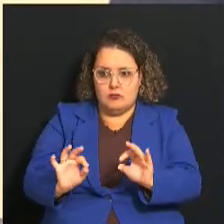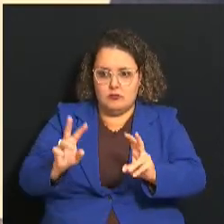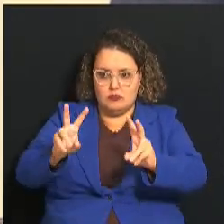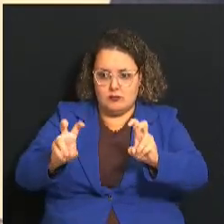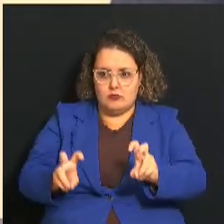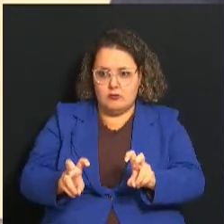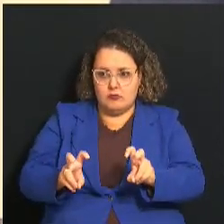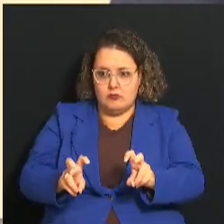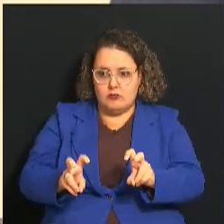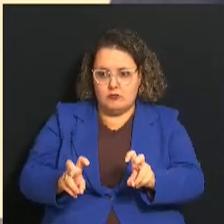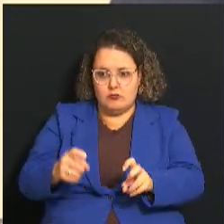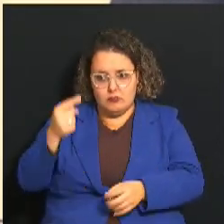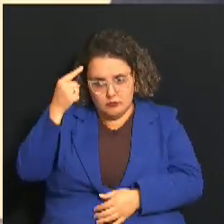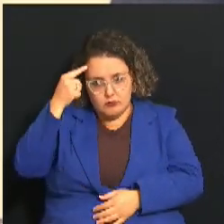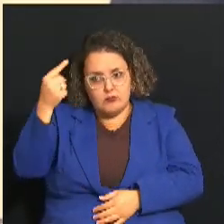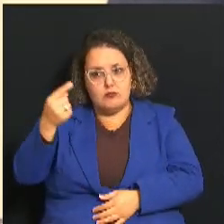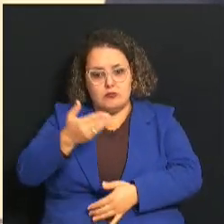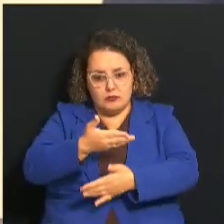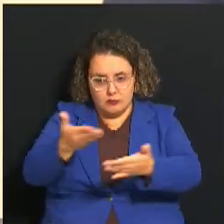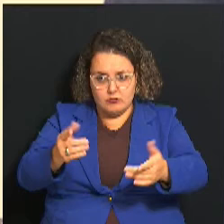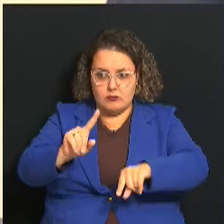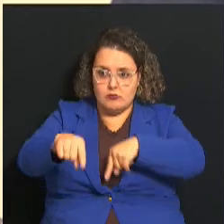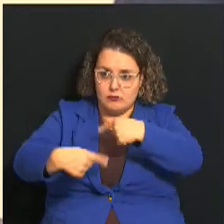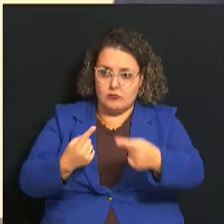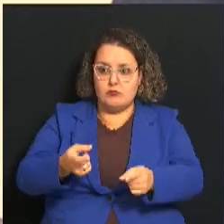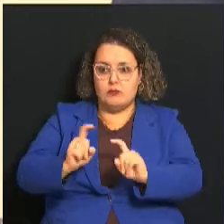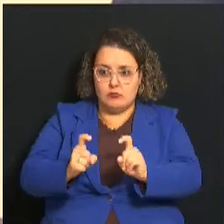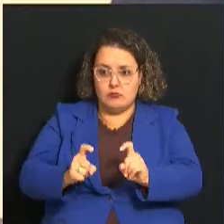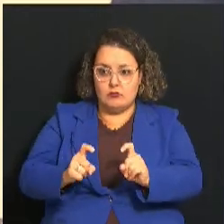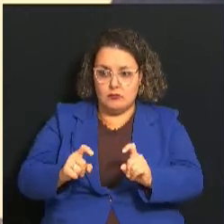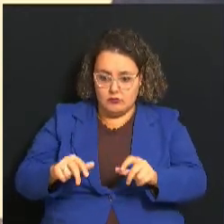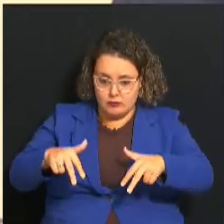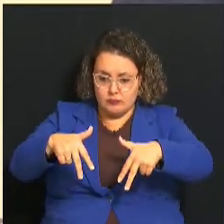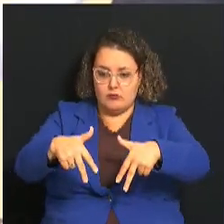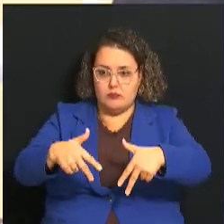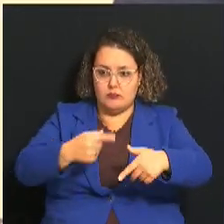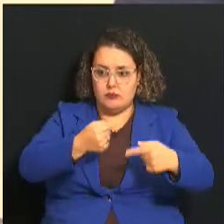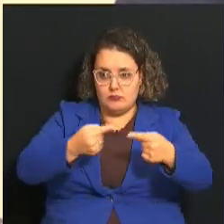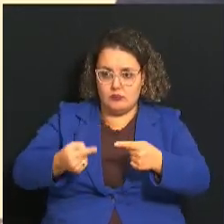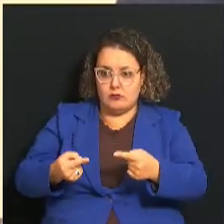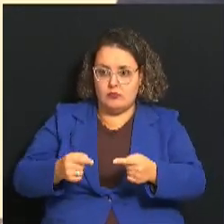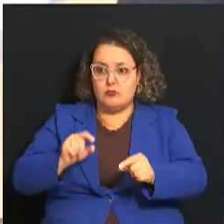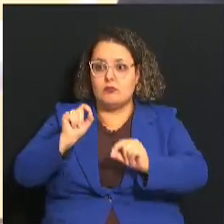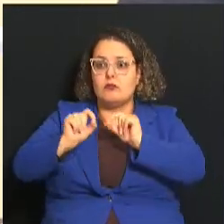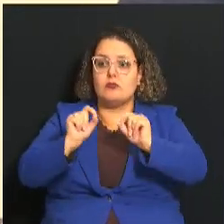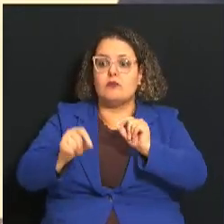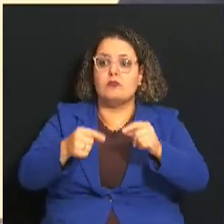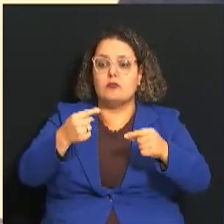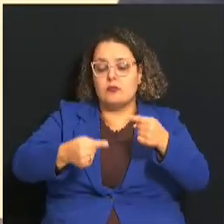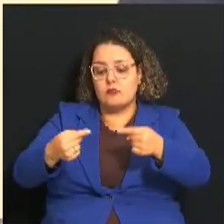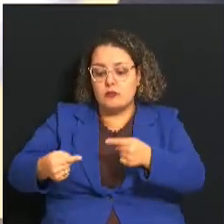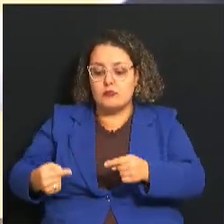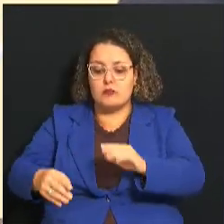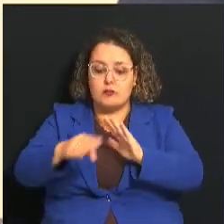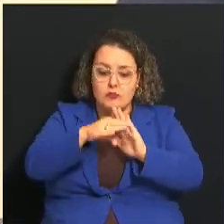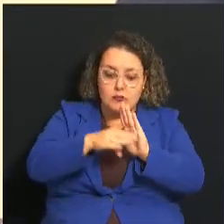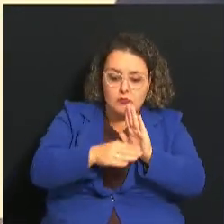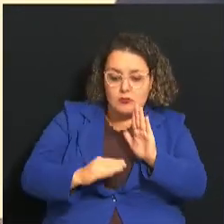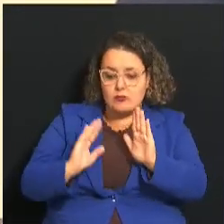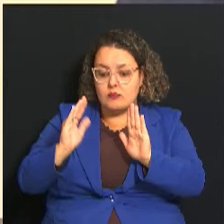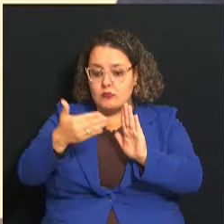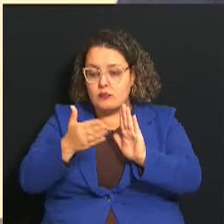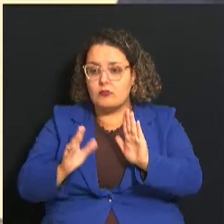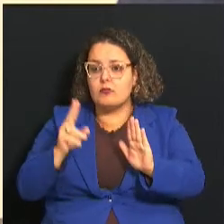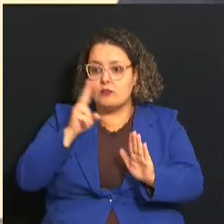discussão, porque a ideia é que já numa outra reunião a gente viesse para falar sobre isso. O que nós vamos debater, o que nós vamos priorizar, o que é mais